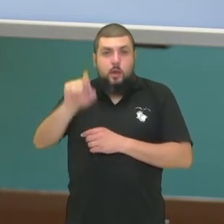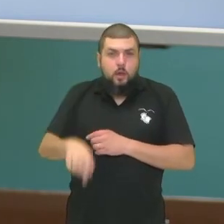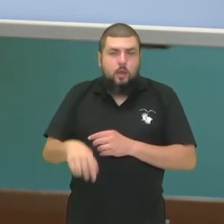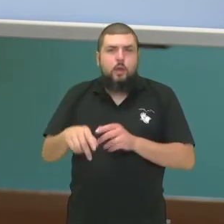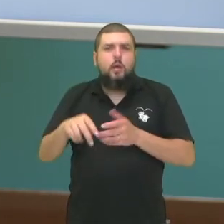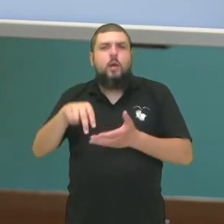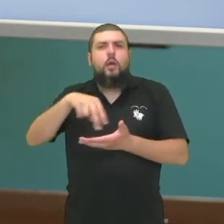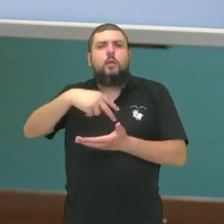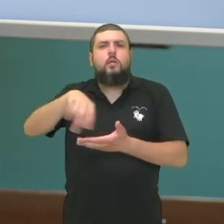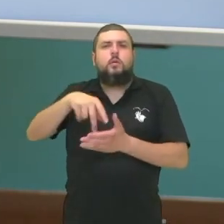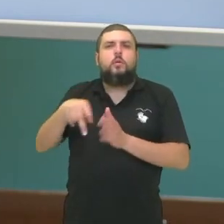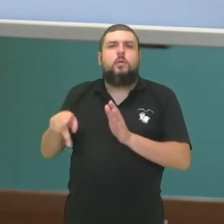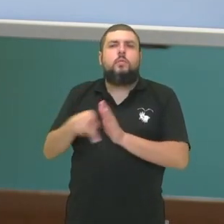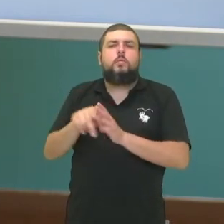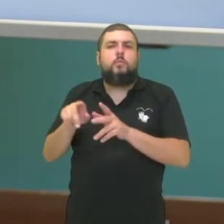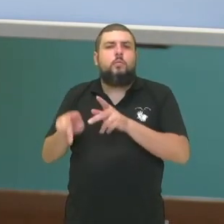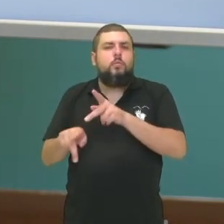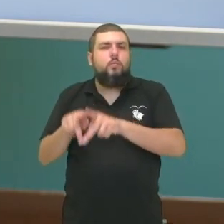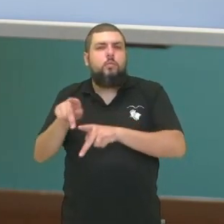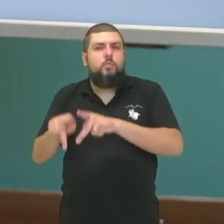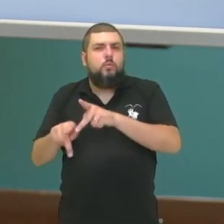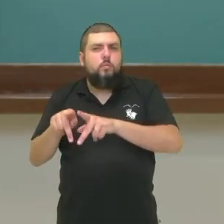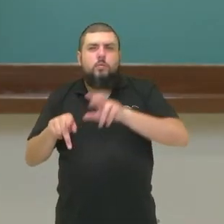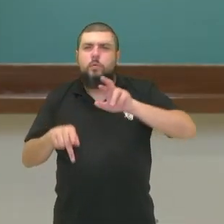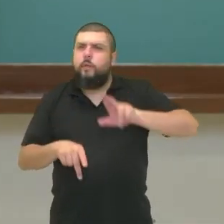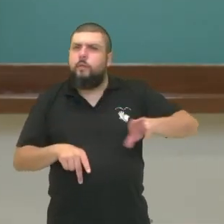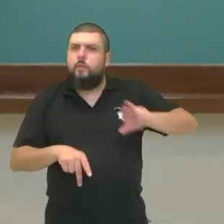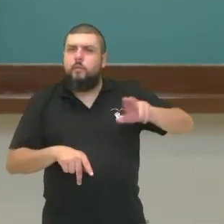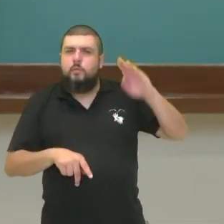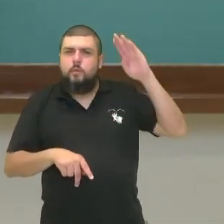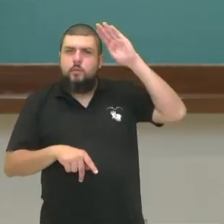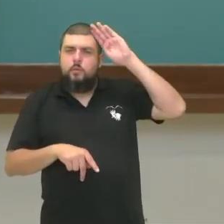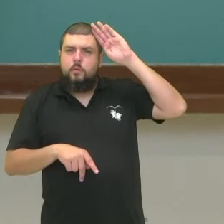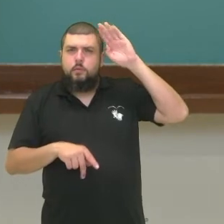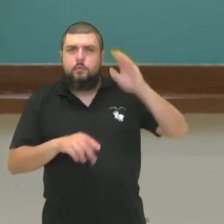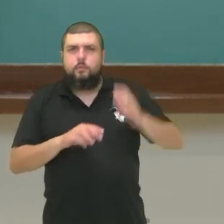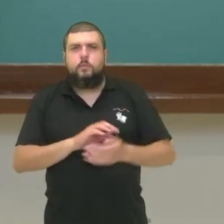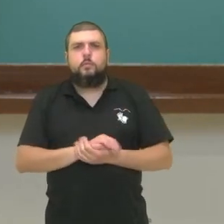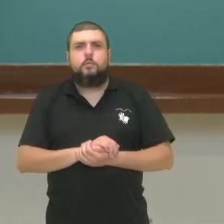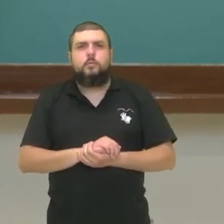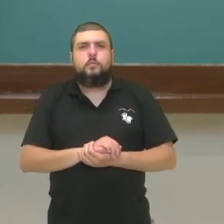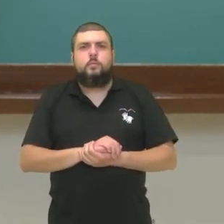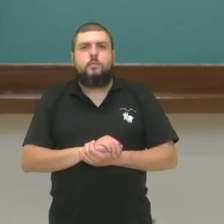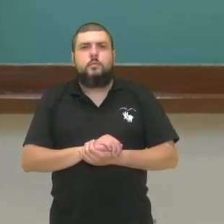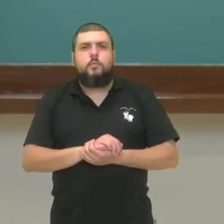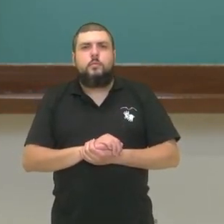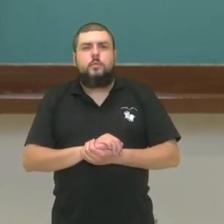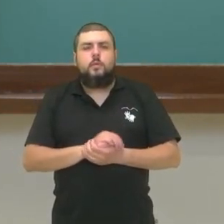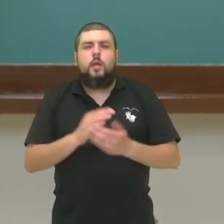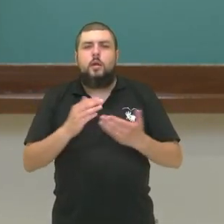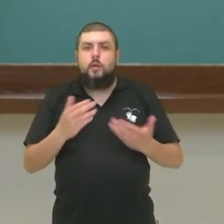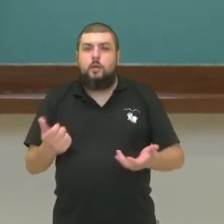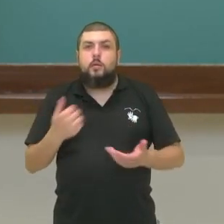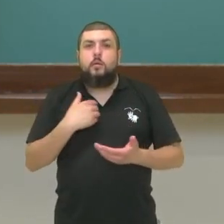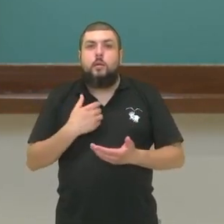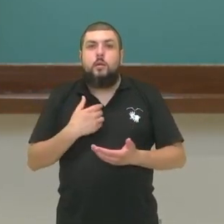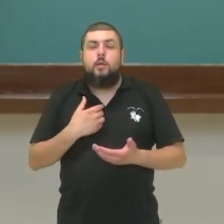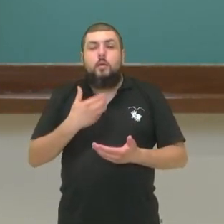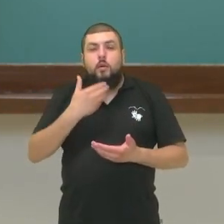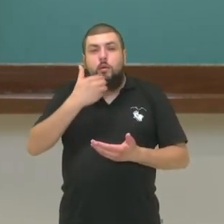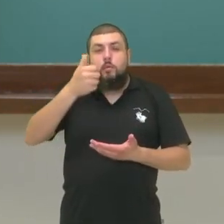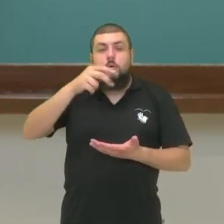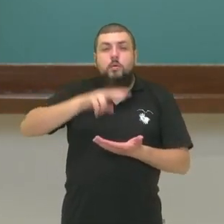que não veio do meio acadêmico, tá? Então, por isso, quando a gente fala de street dance, a melhor tradução